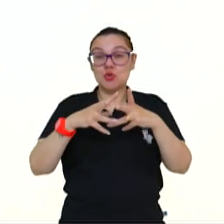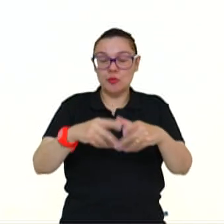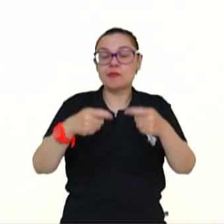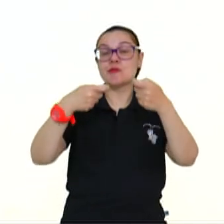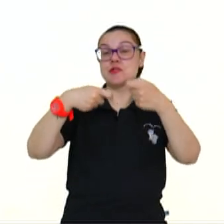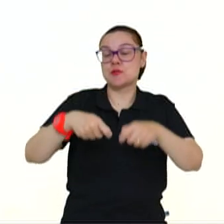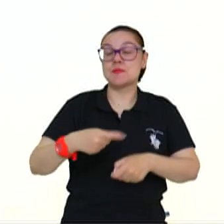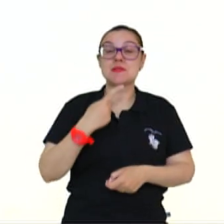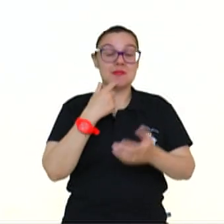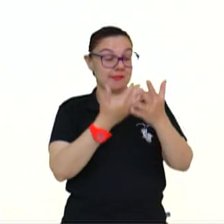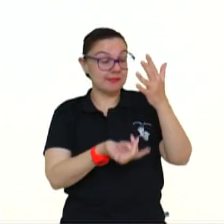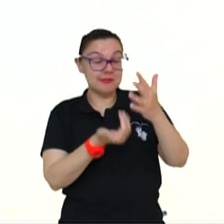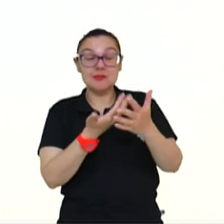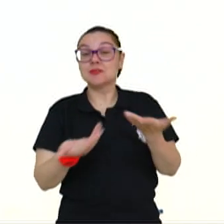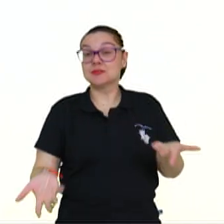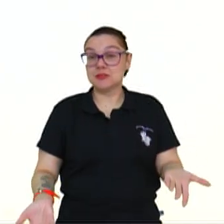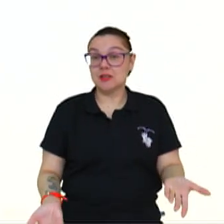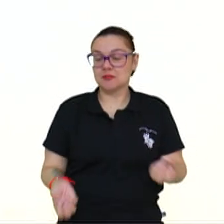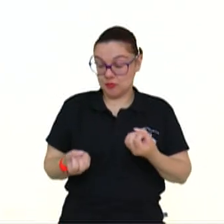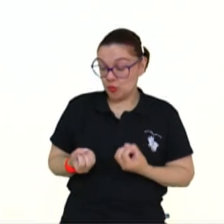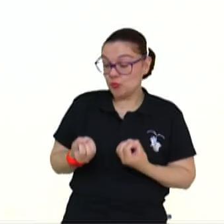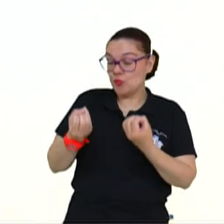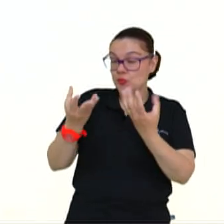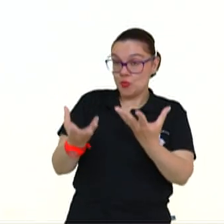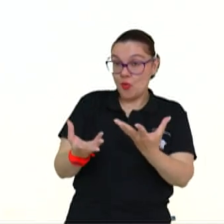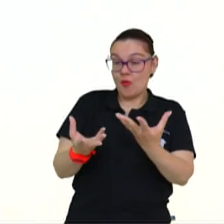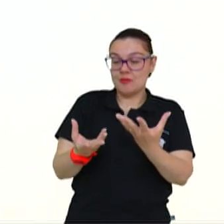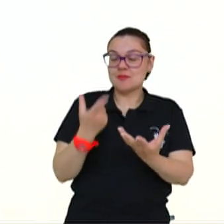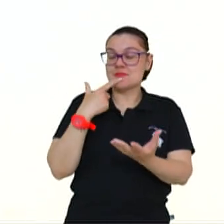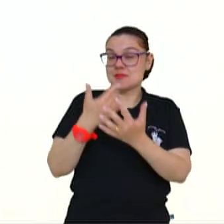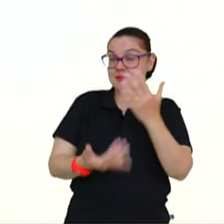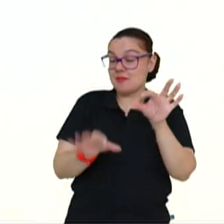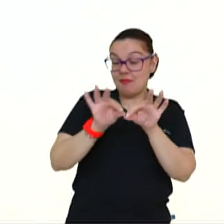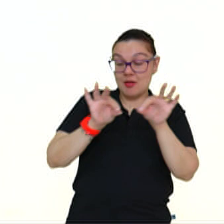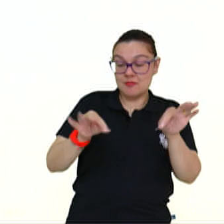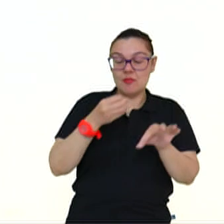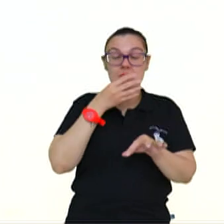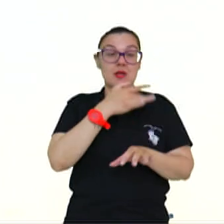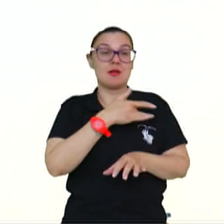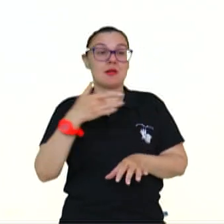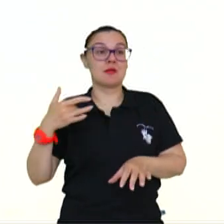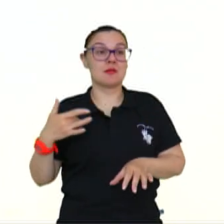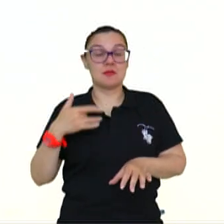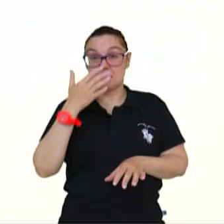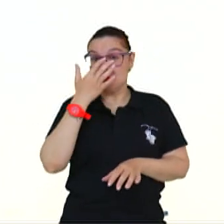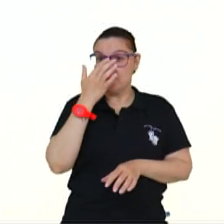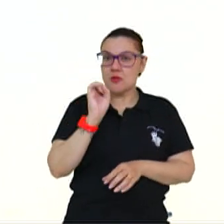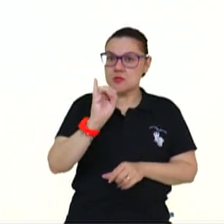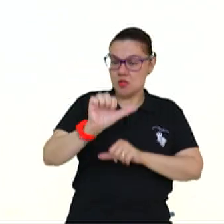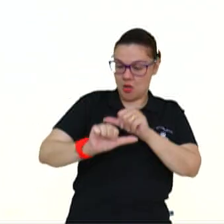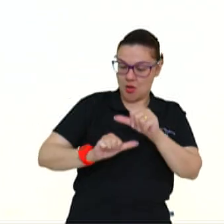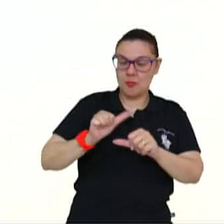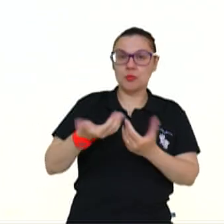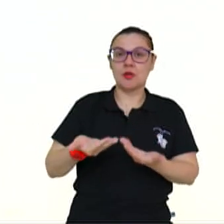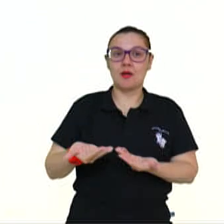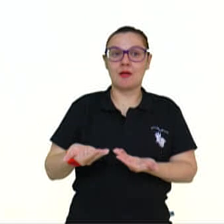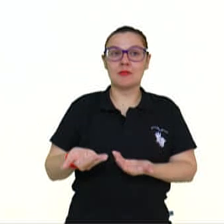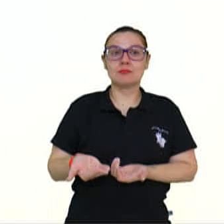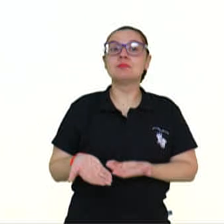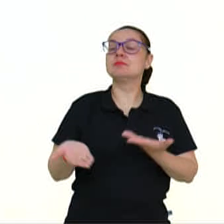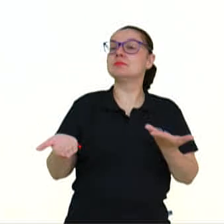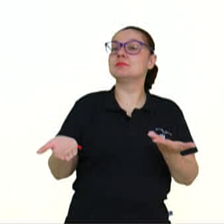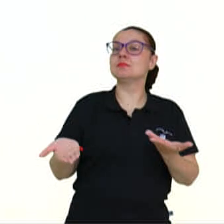temos que ter sangue. Doe sangue. É simples e faz muito bem à saúde. Aqui, se quero mudar a atitude, meus amigos, qual é a resposta